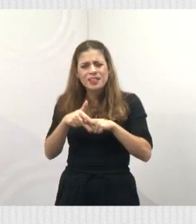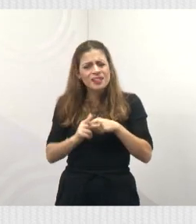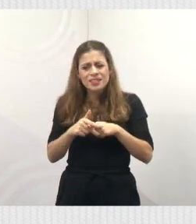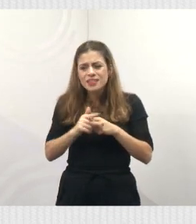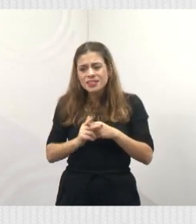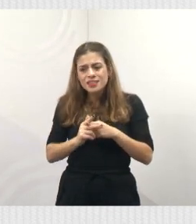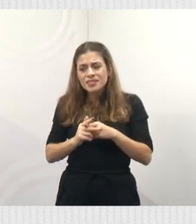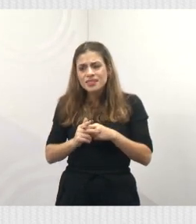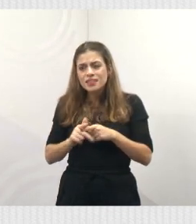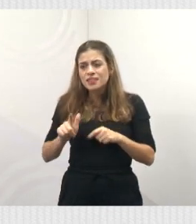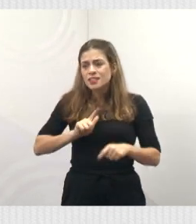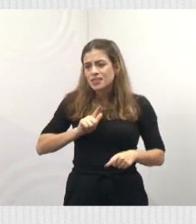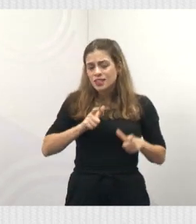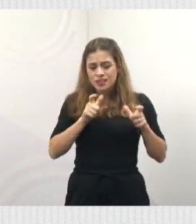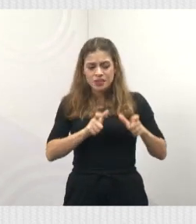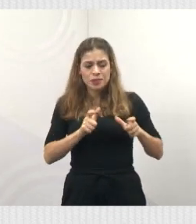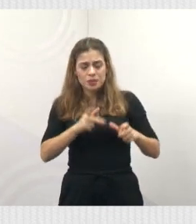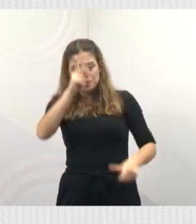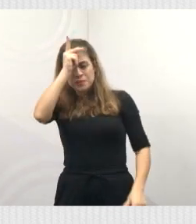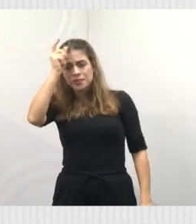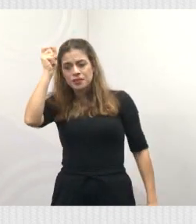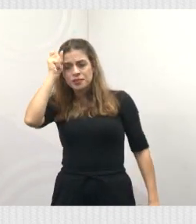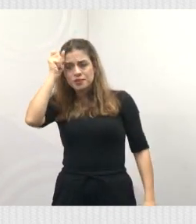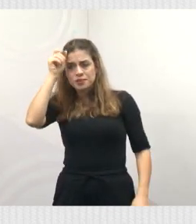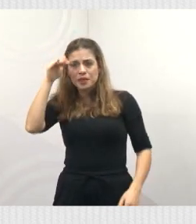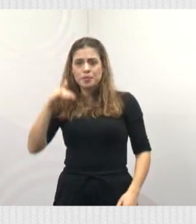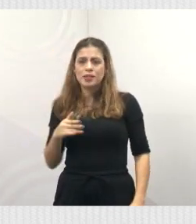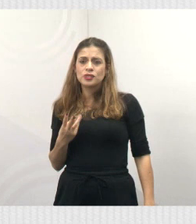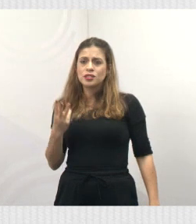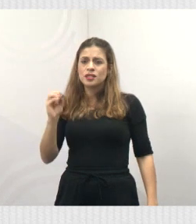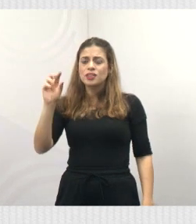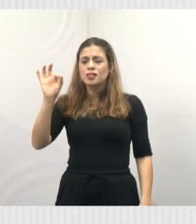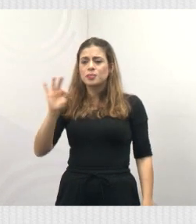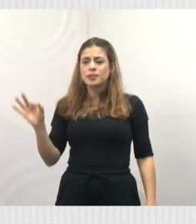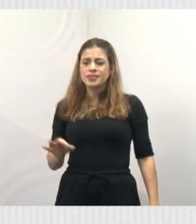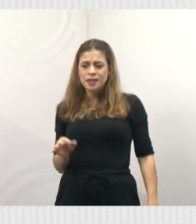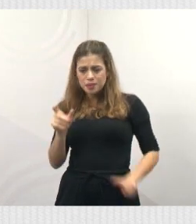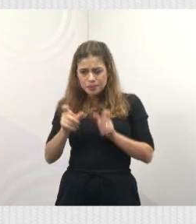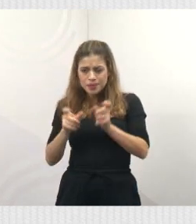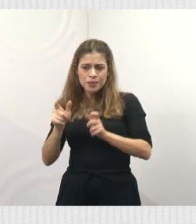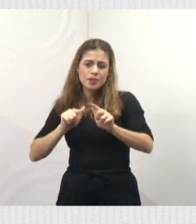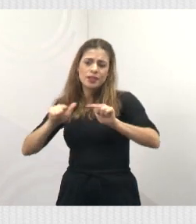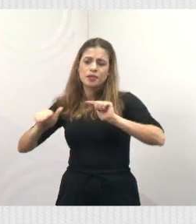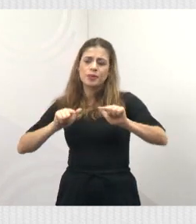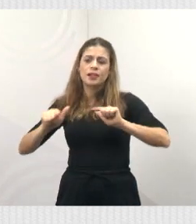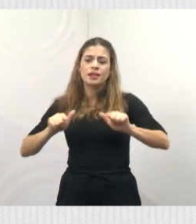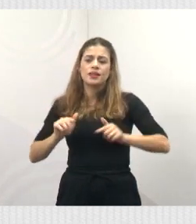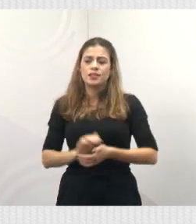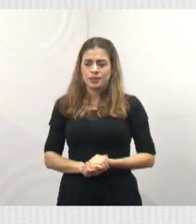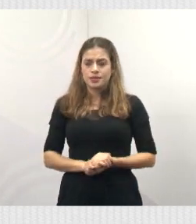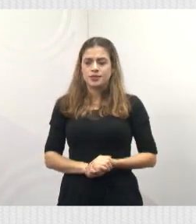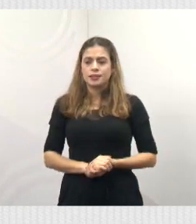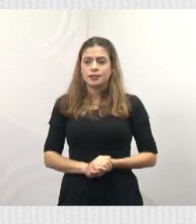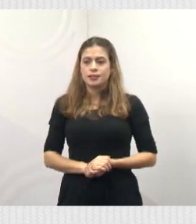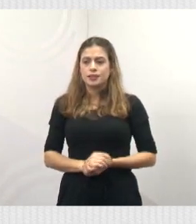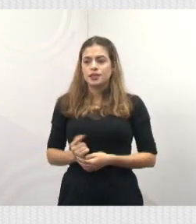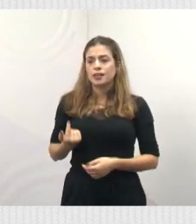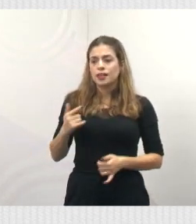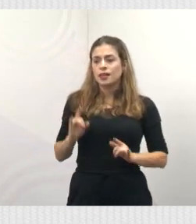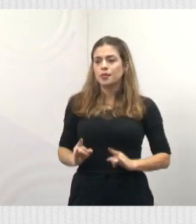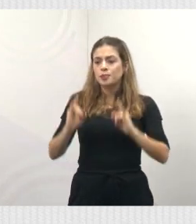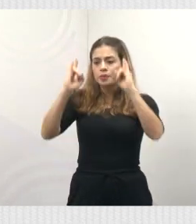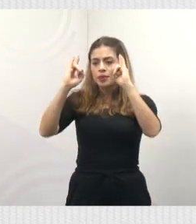Tinha setor na prefeitura que tinha menos de 30% de pessoas trabalhando. Tinha dia que eu estava no segundo andar da